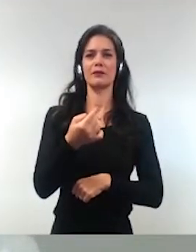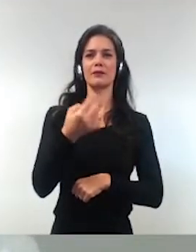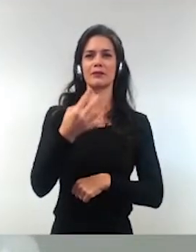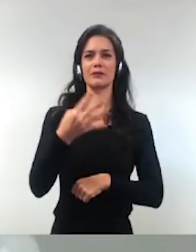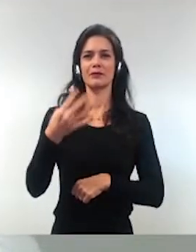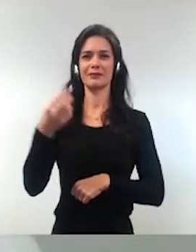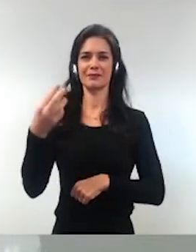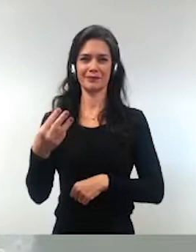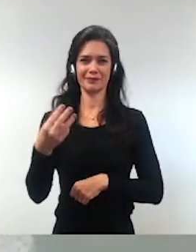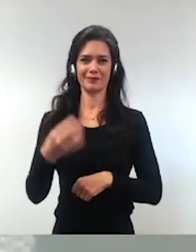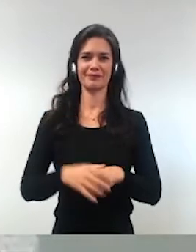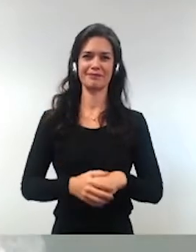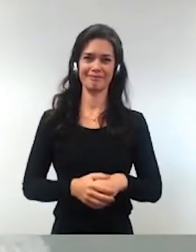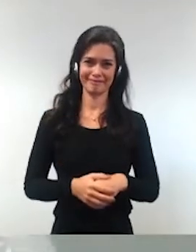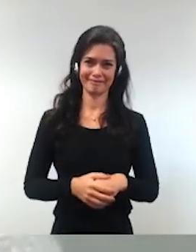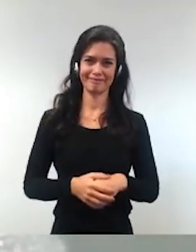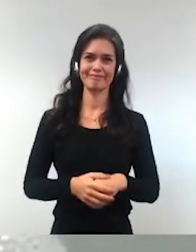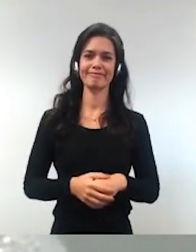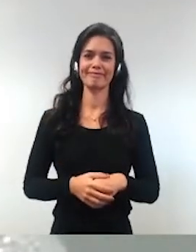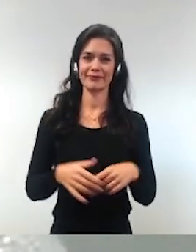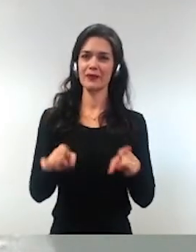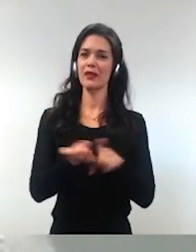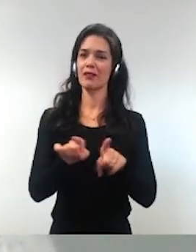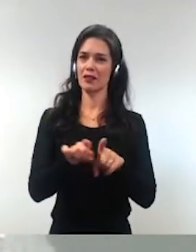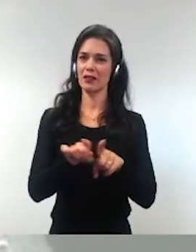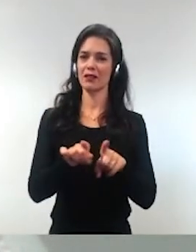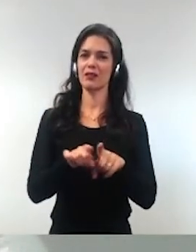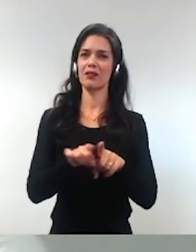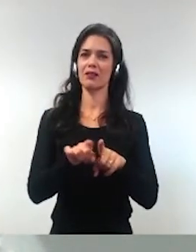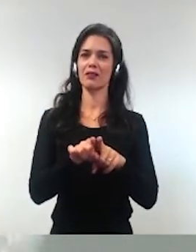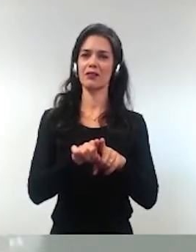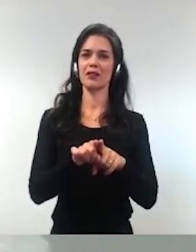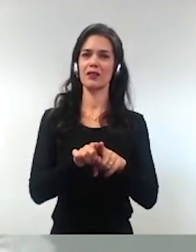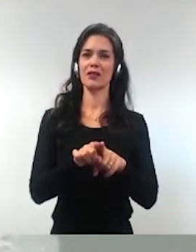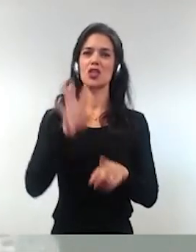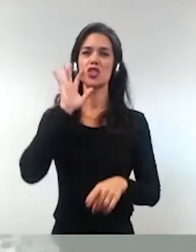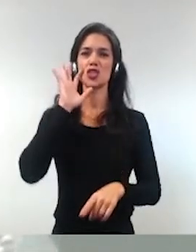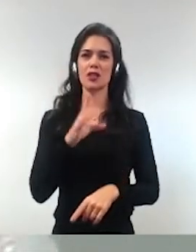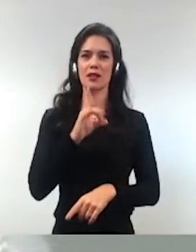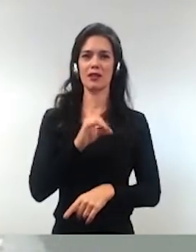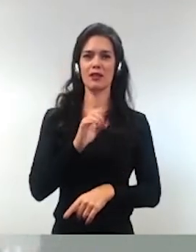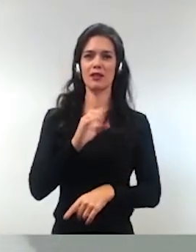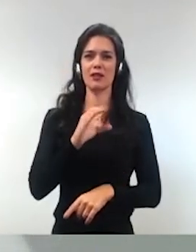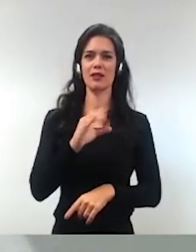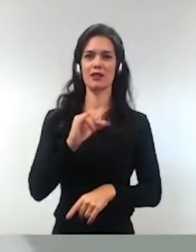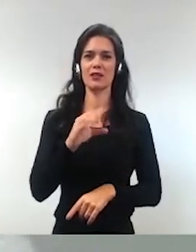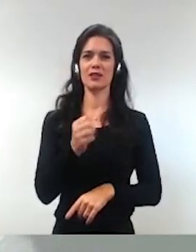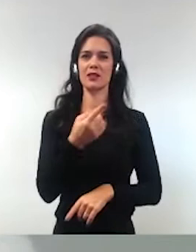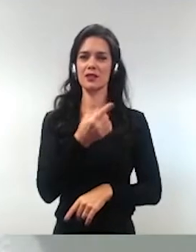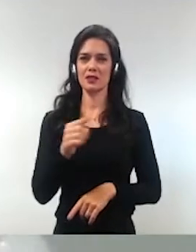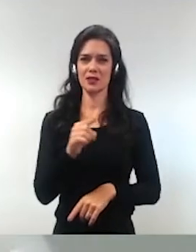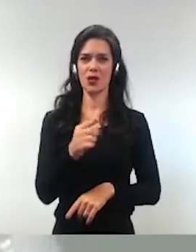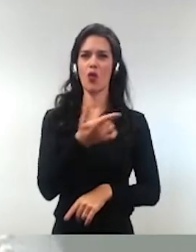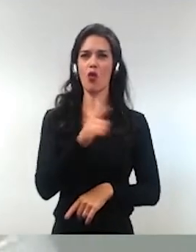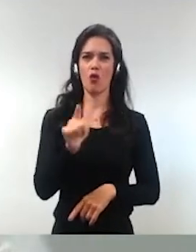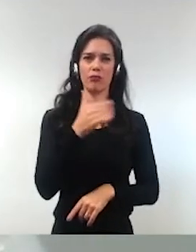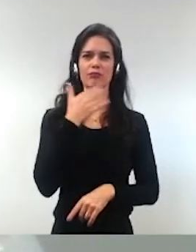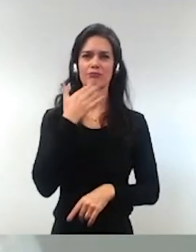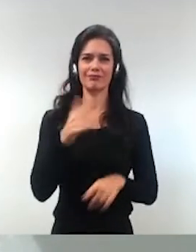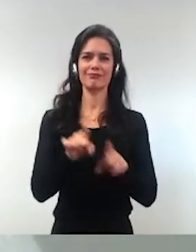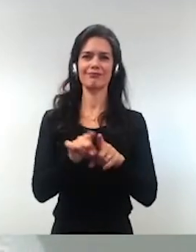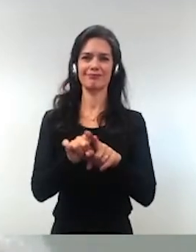1.400.493. Além disso, em termos de decisões, já não me refiro apenas a sentenças e acórdãos, agora eu falo